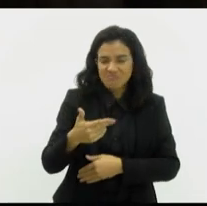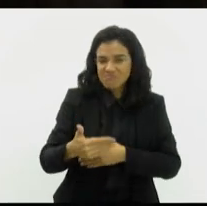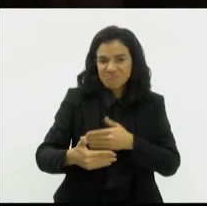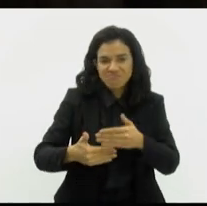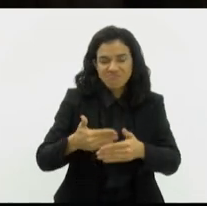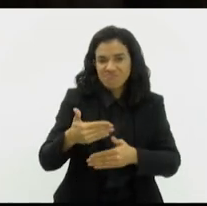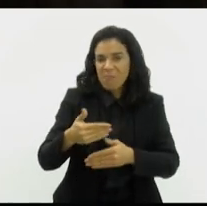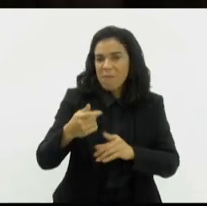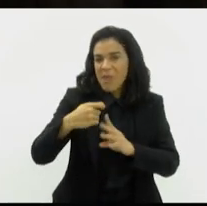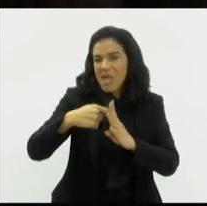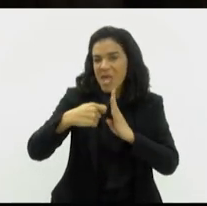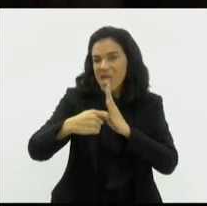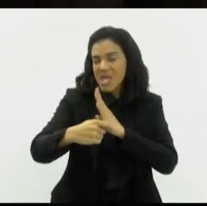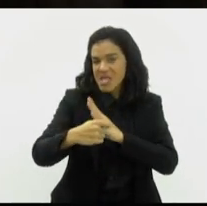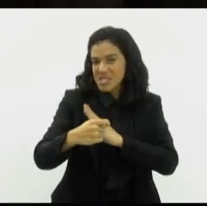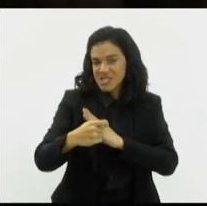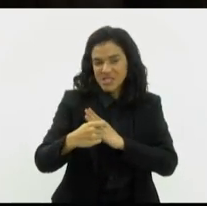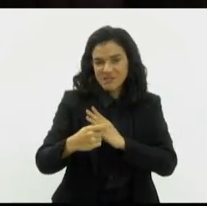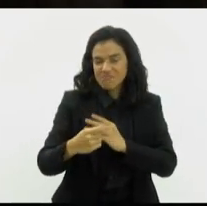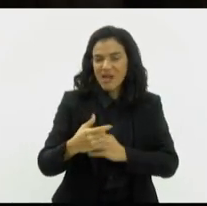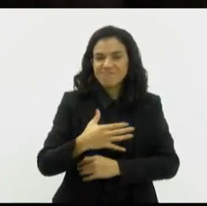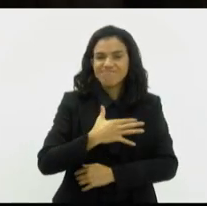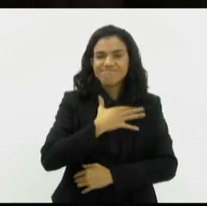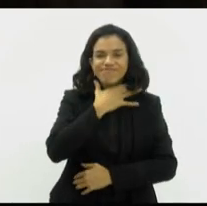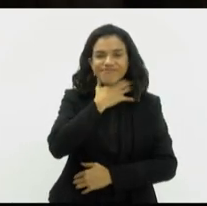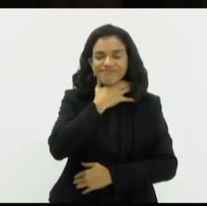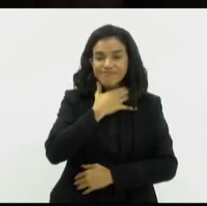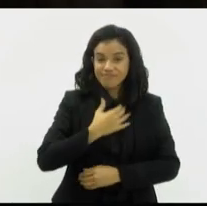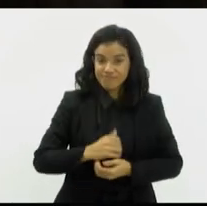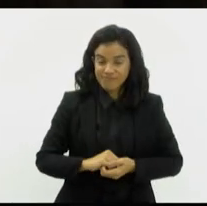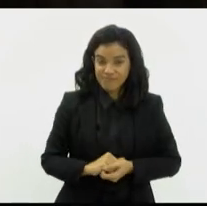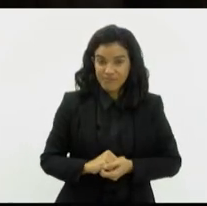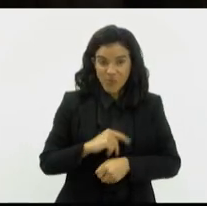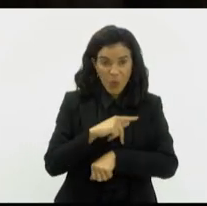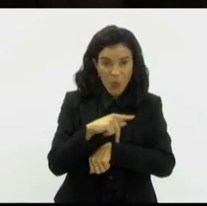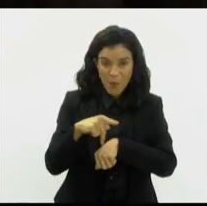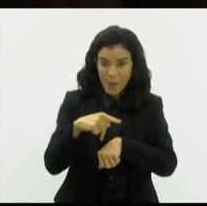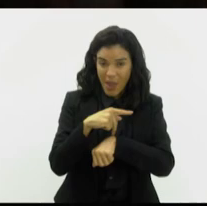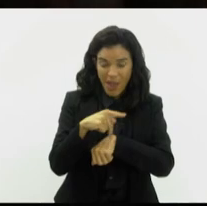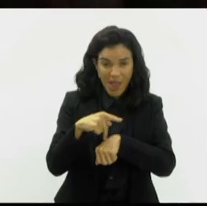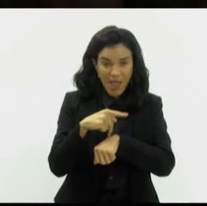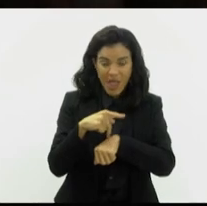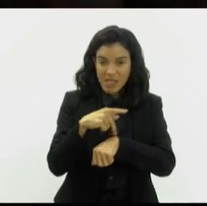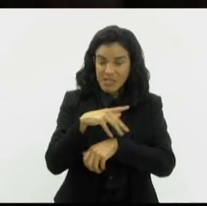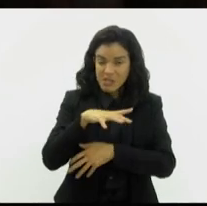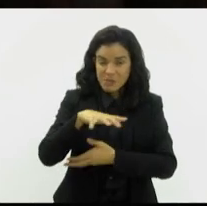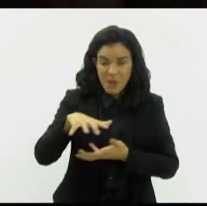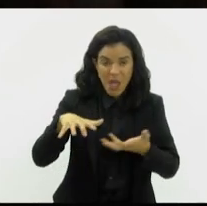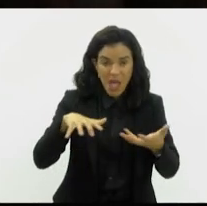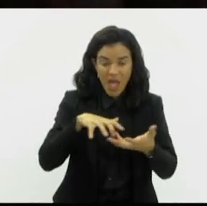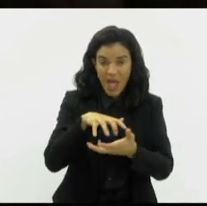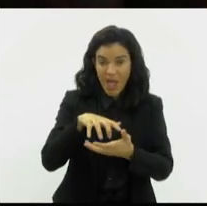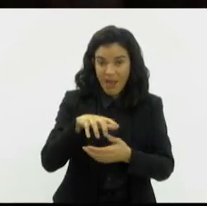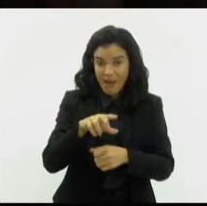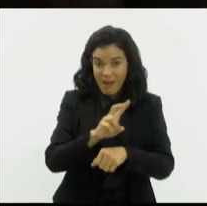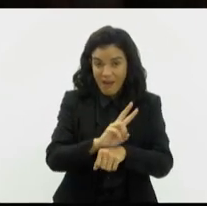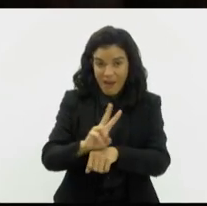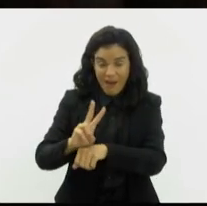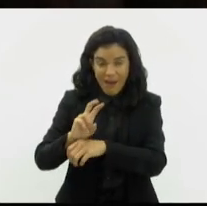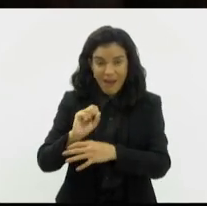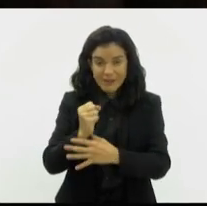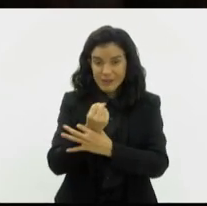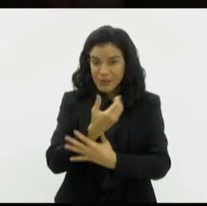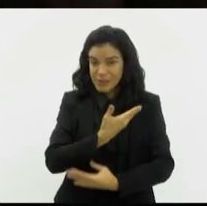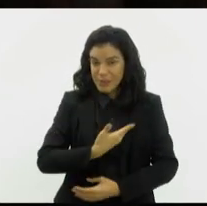de meses, vamos lá, quebrar. O país desgovernado, a segurança pública sem